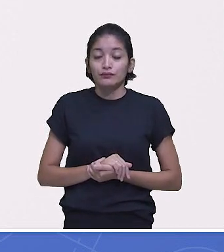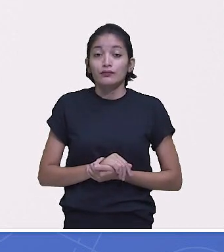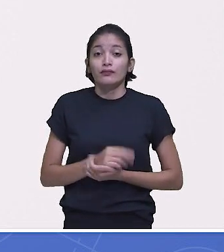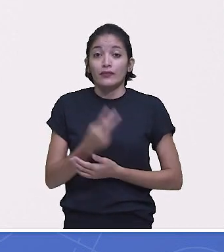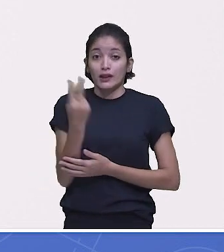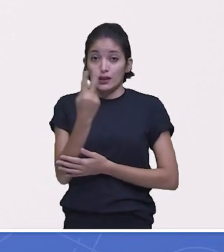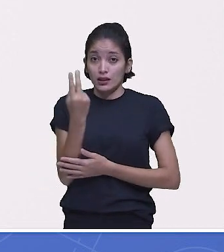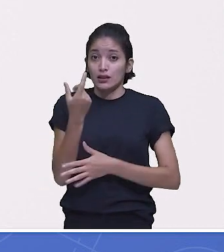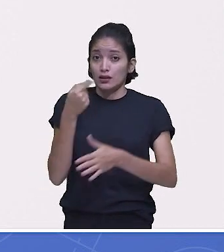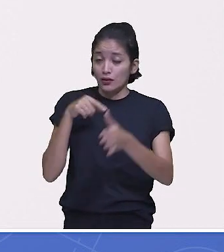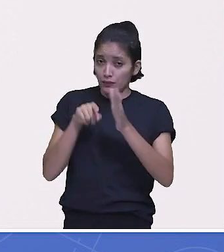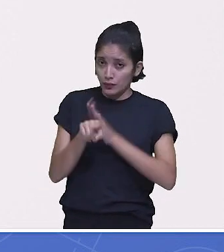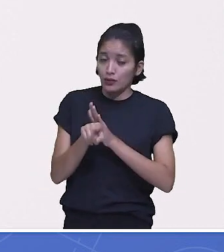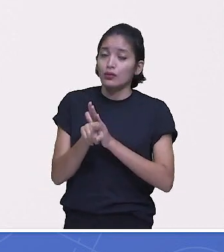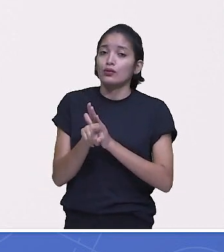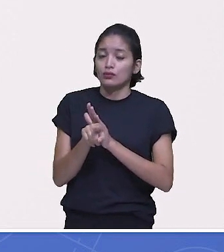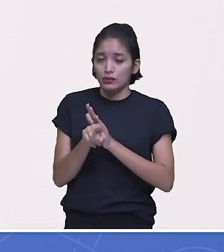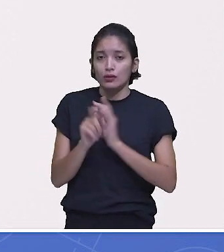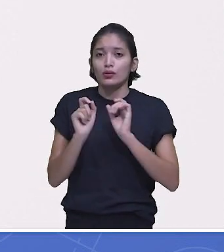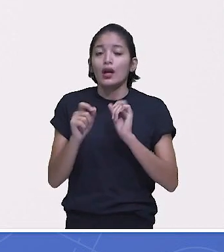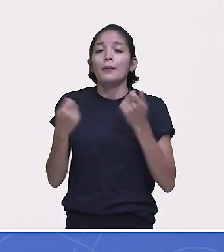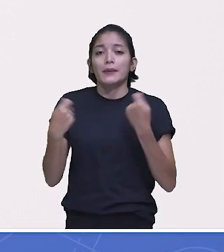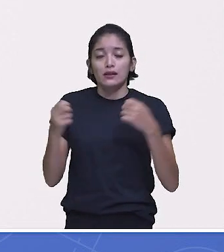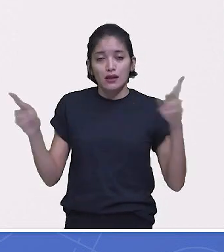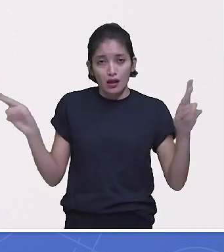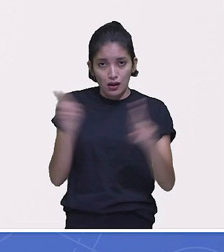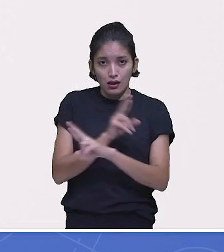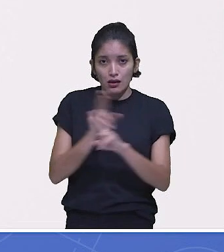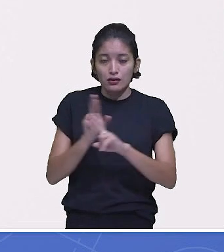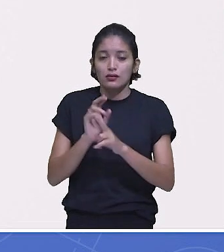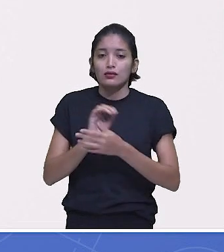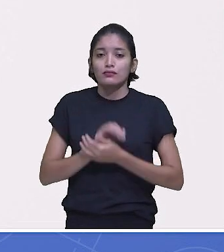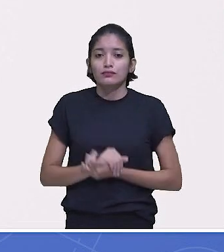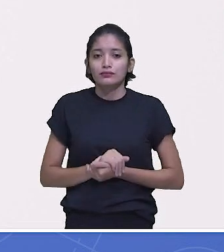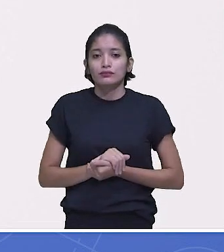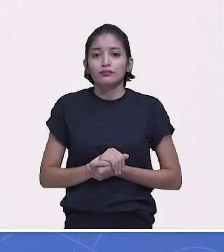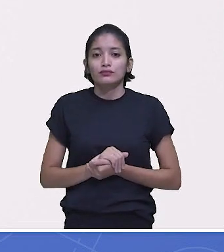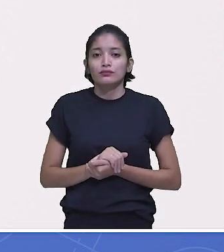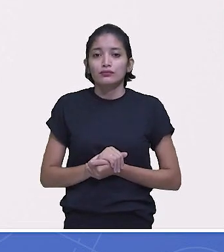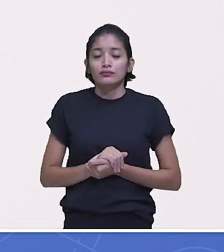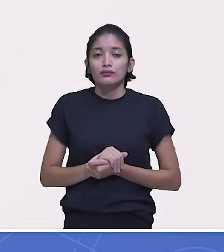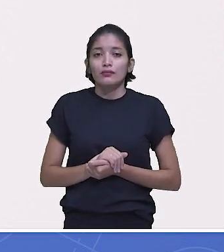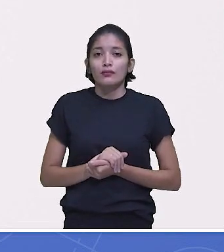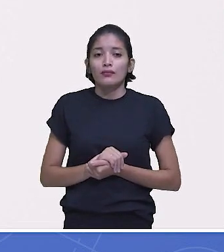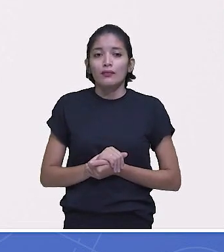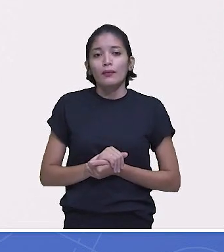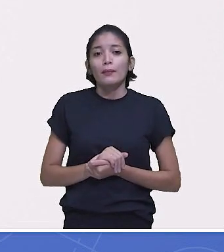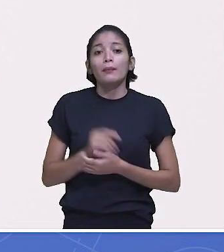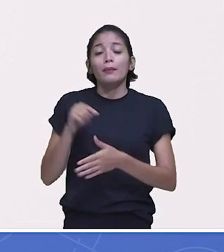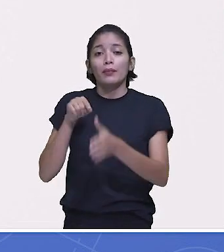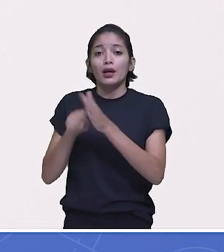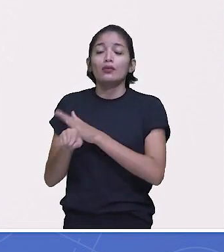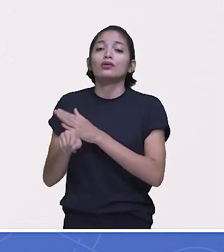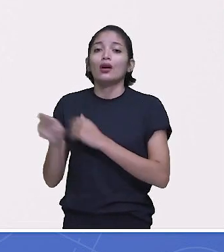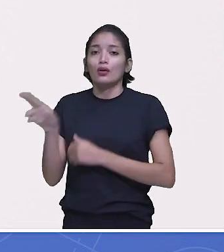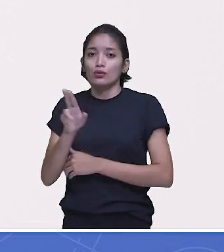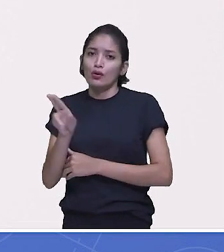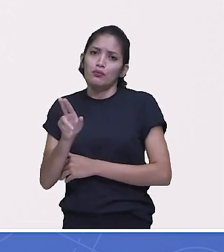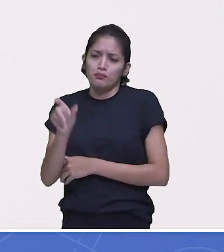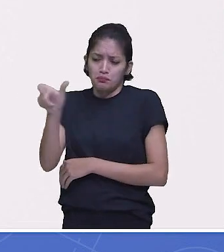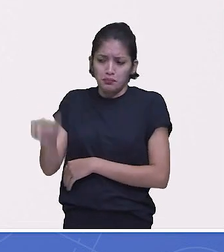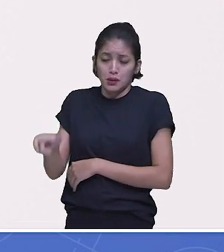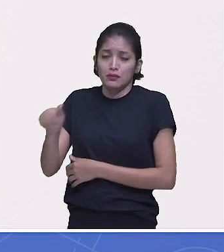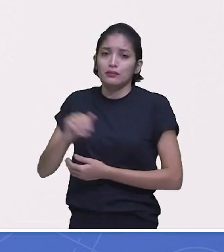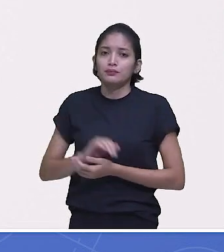na mesma alternativa, tem que estar relacionado com para perguntar o nome de uno. Perguntar o nome de alguém. E